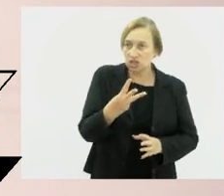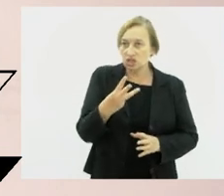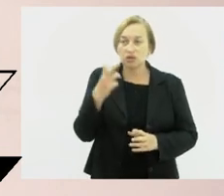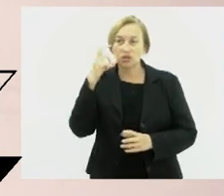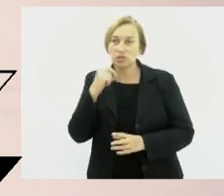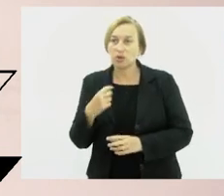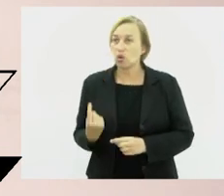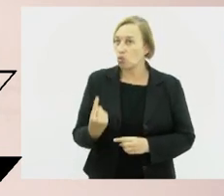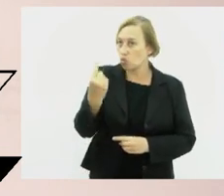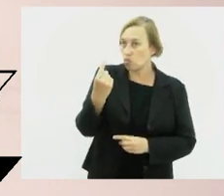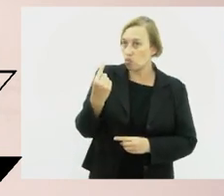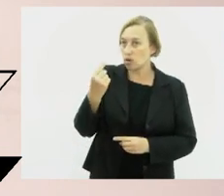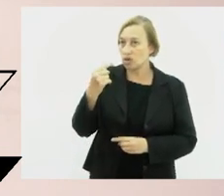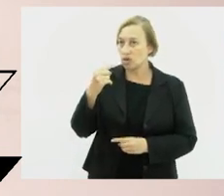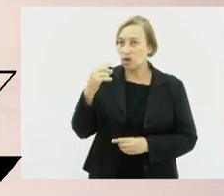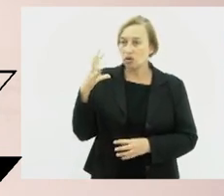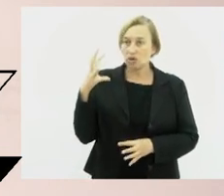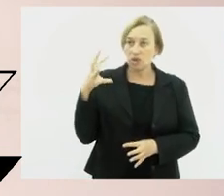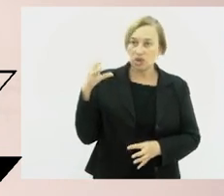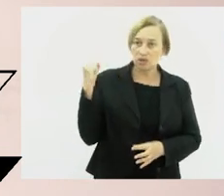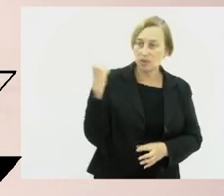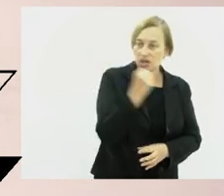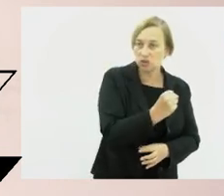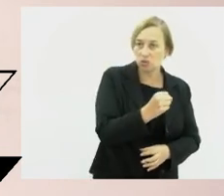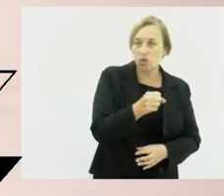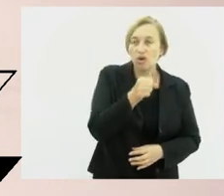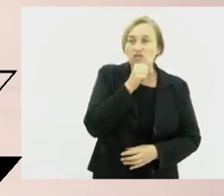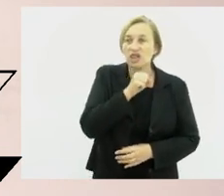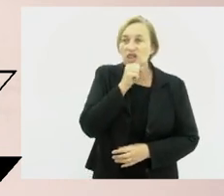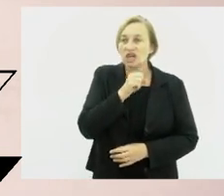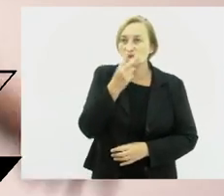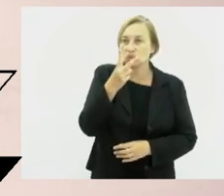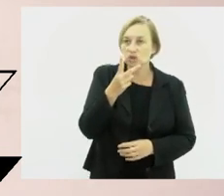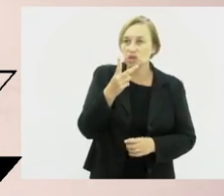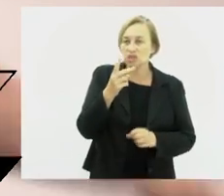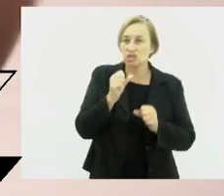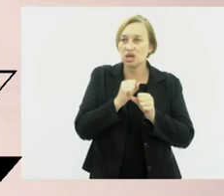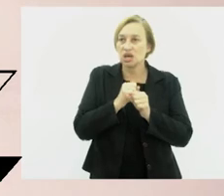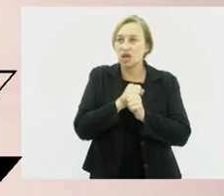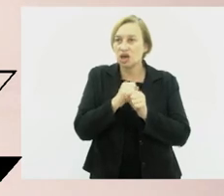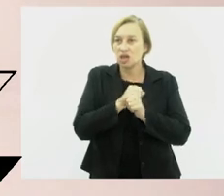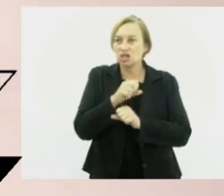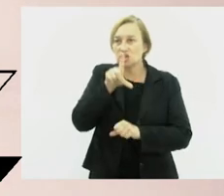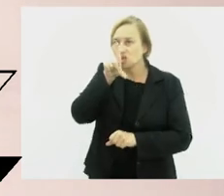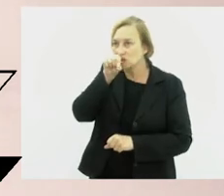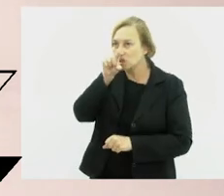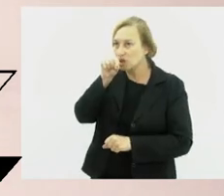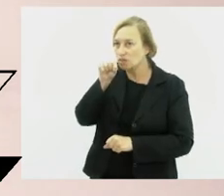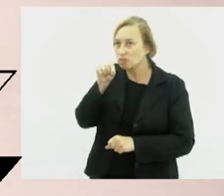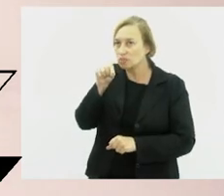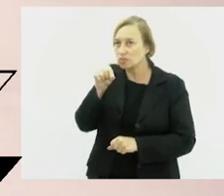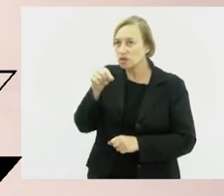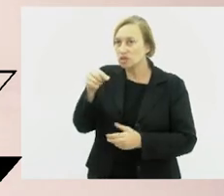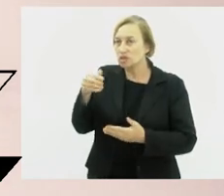um foi o que matou a senhora há pouco mais de 2 anos, lá em Nilópolis. Esse cão veio para mim.